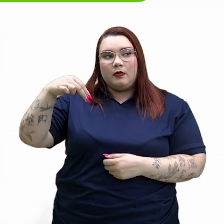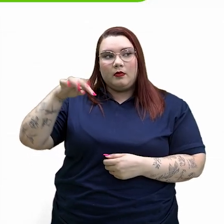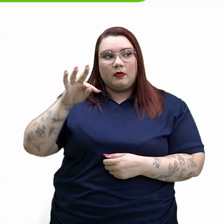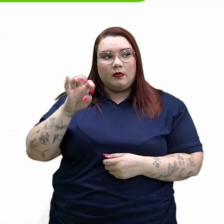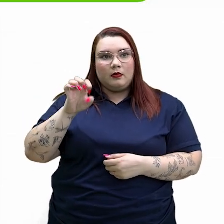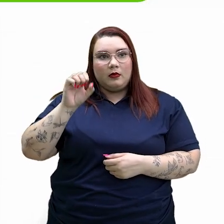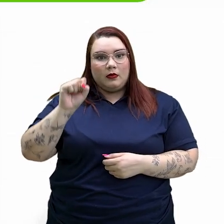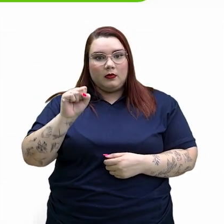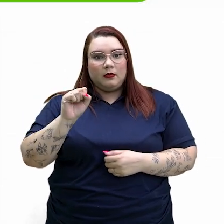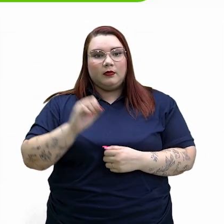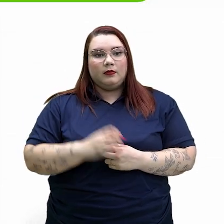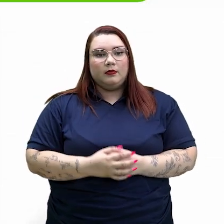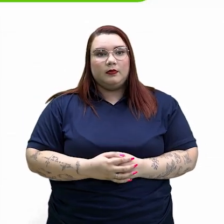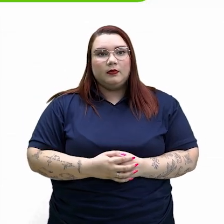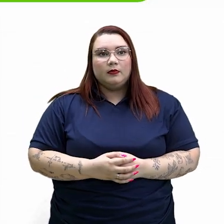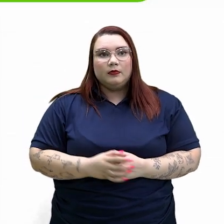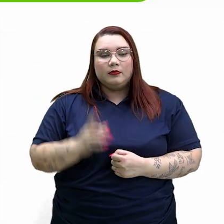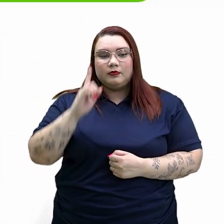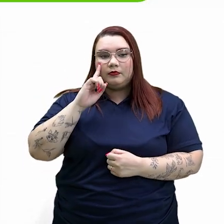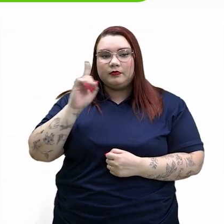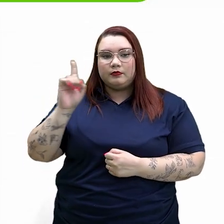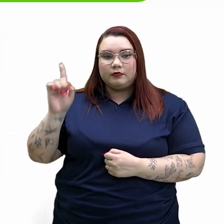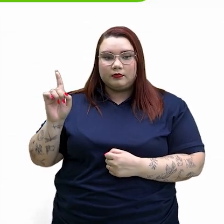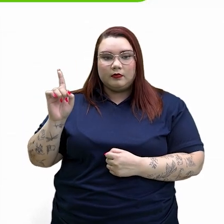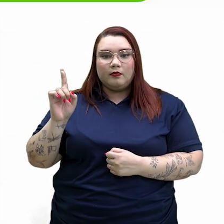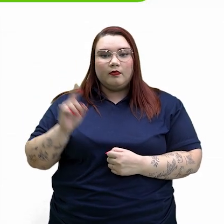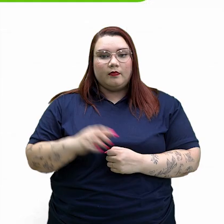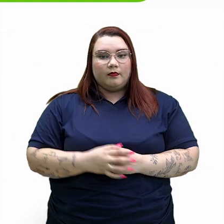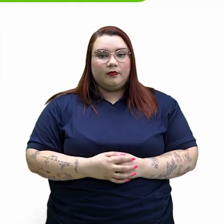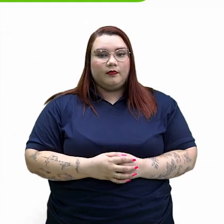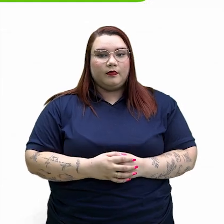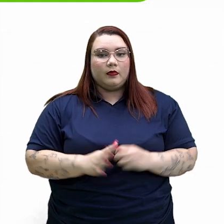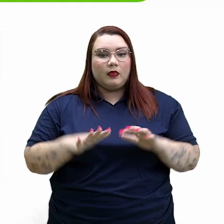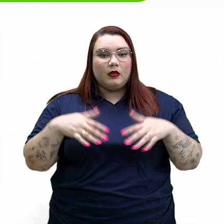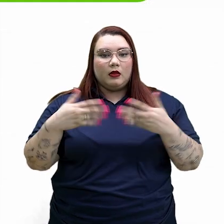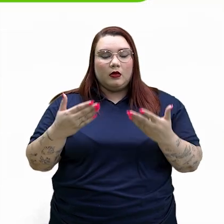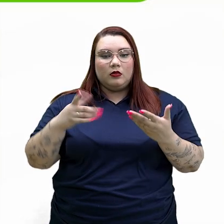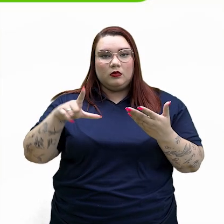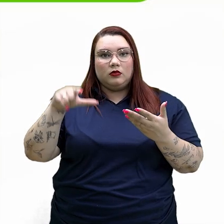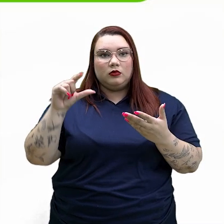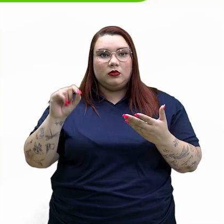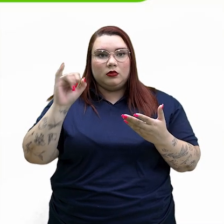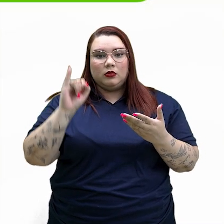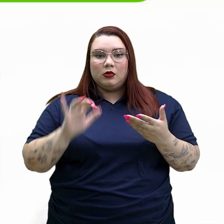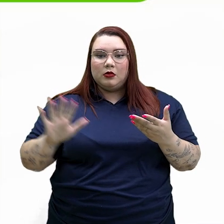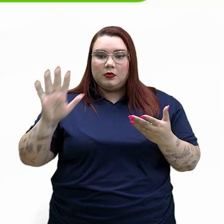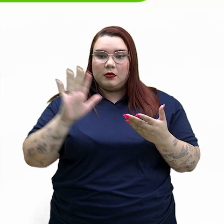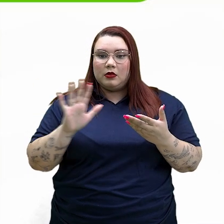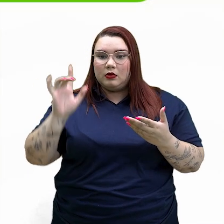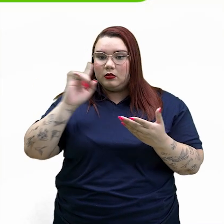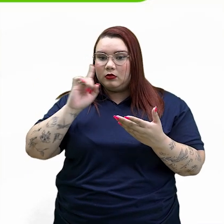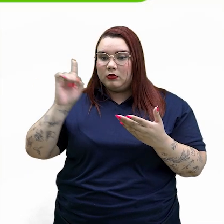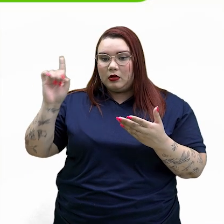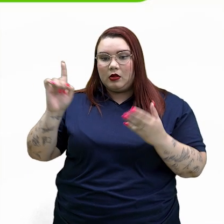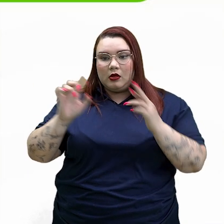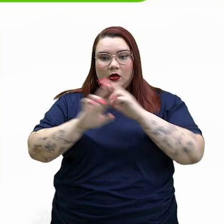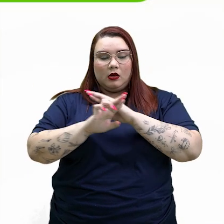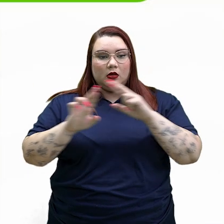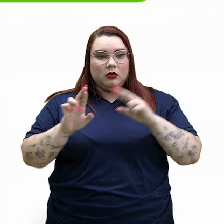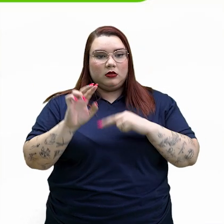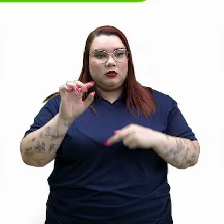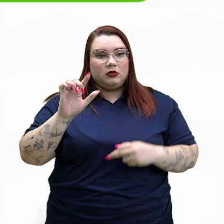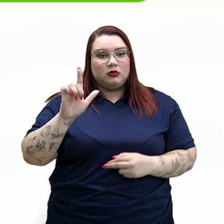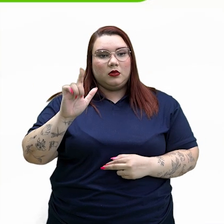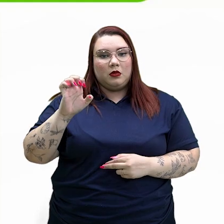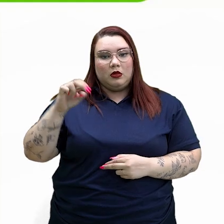Nós temos aqui lentes esféricas. Escolhi para vocês falar das lentes esféricas.